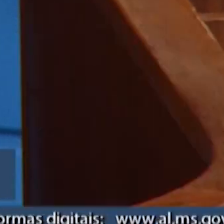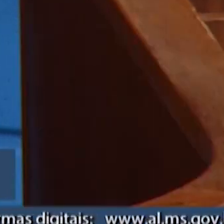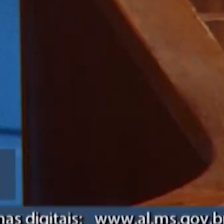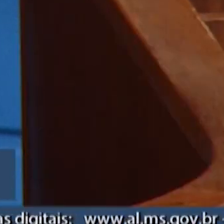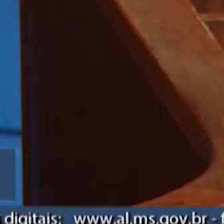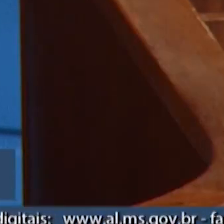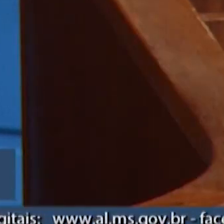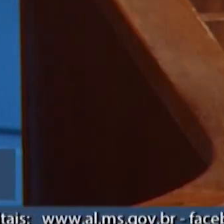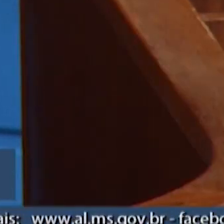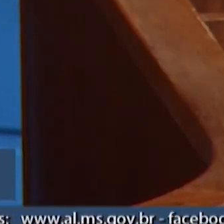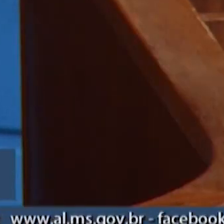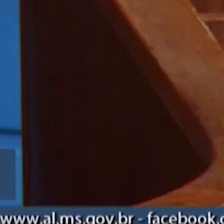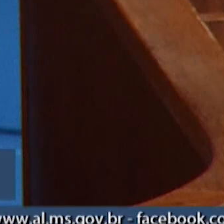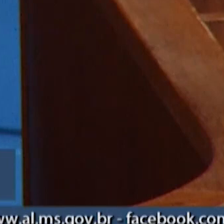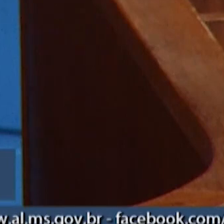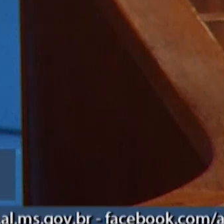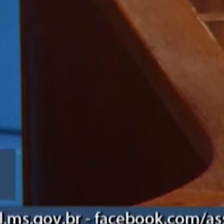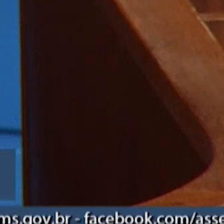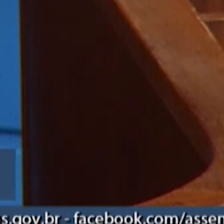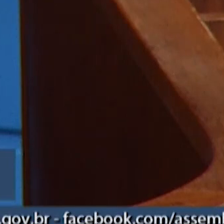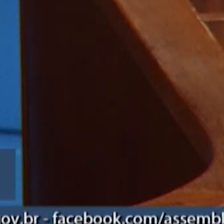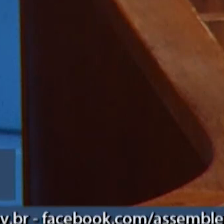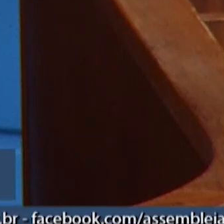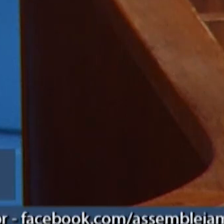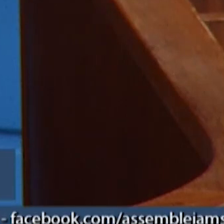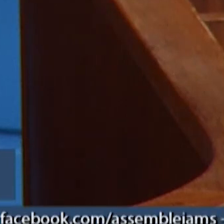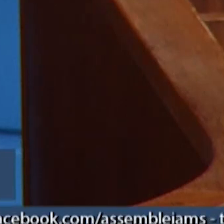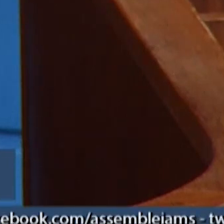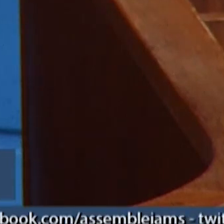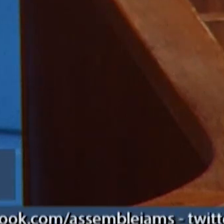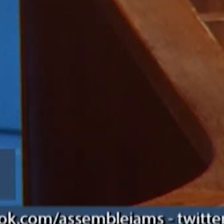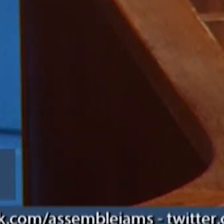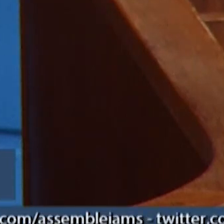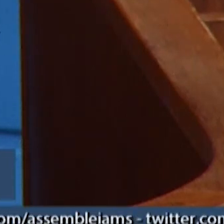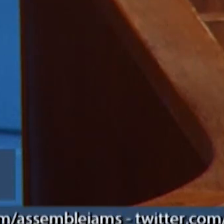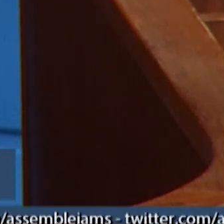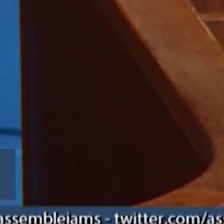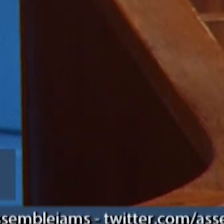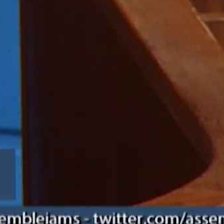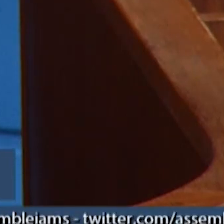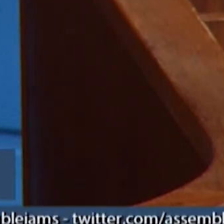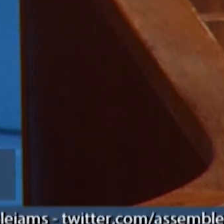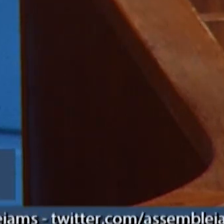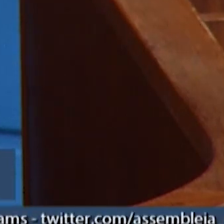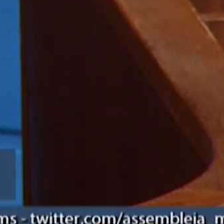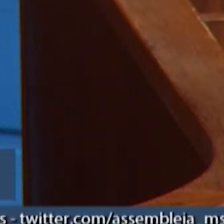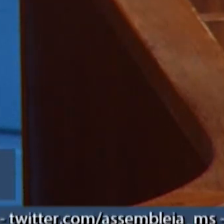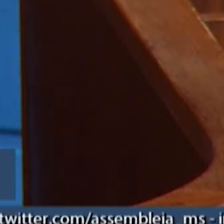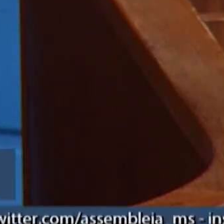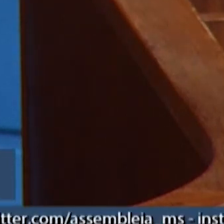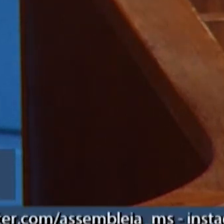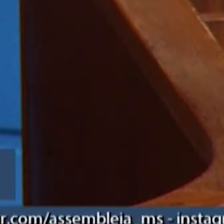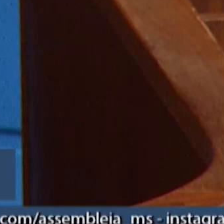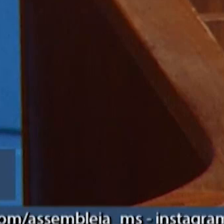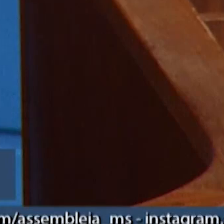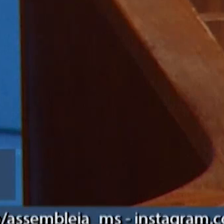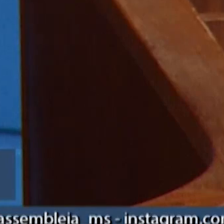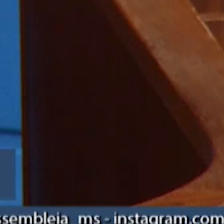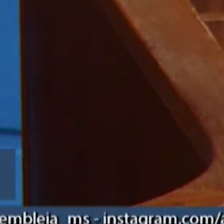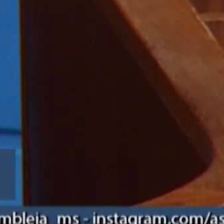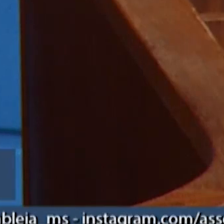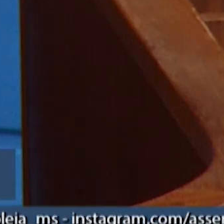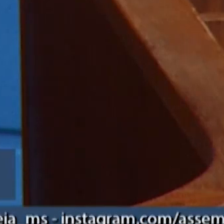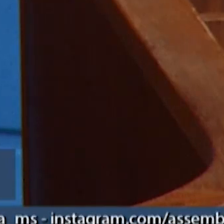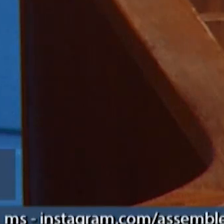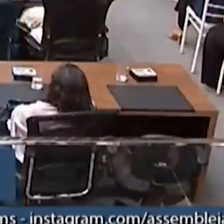publicada nesse mês de março pela Universidade Federal de Alagoas, mostra que 80,6% das